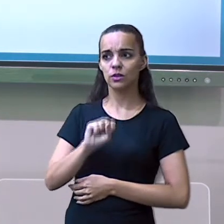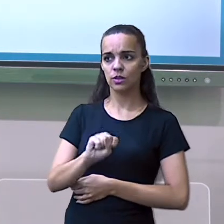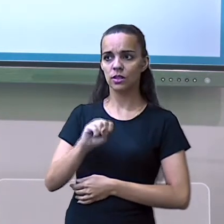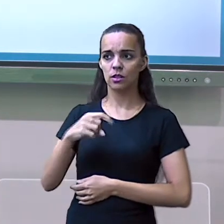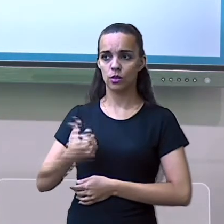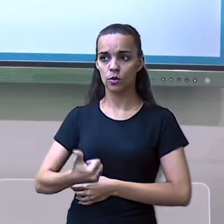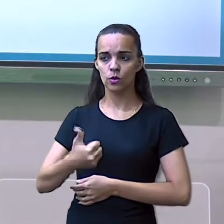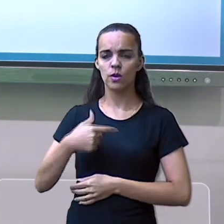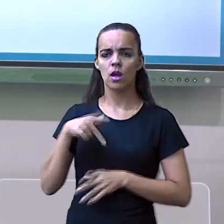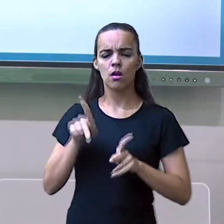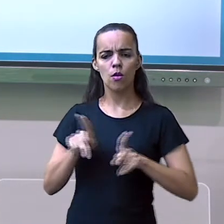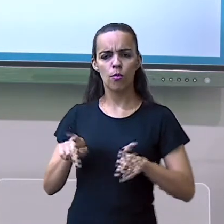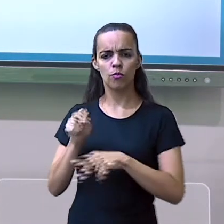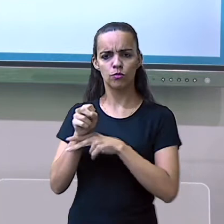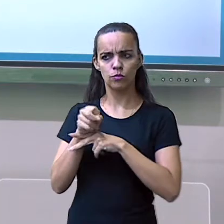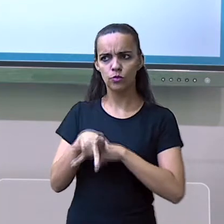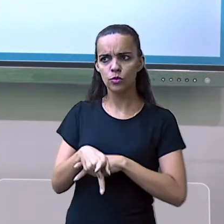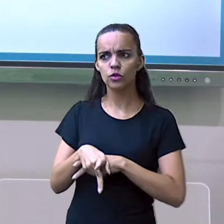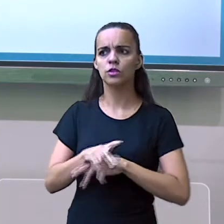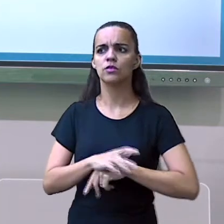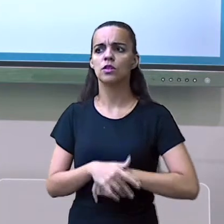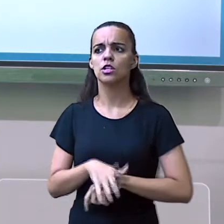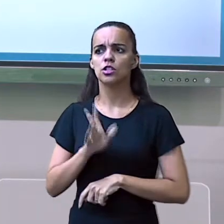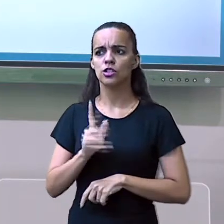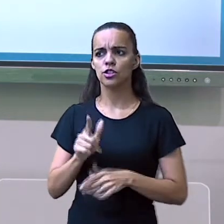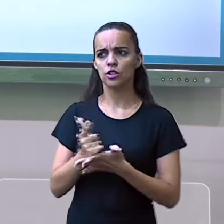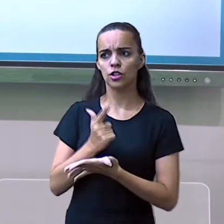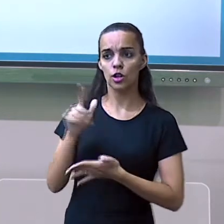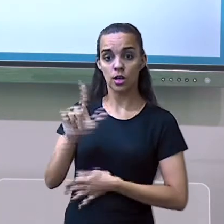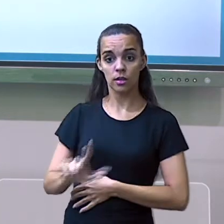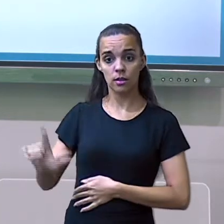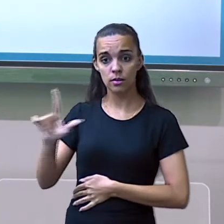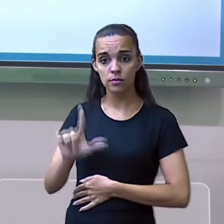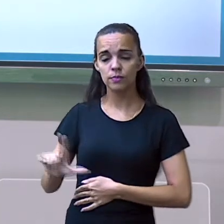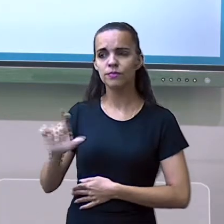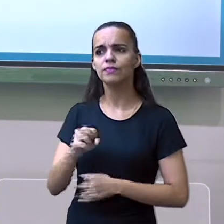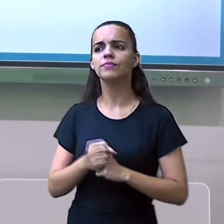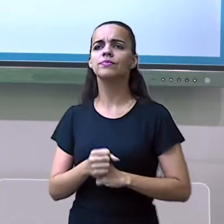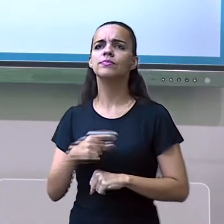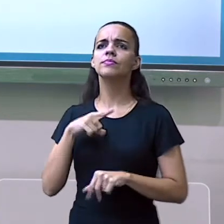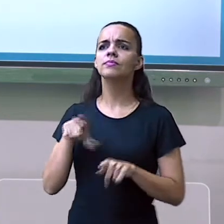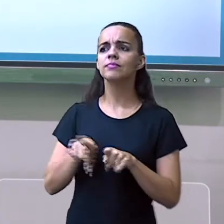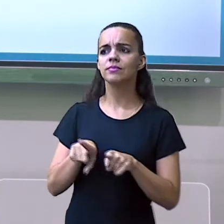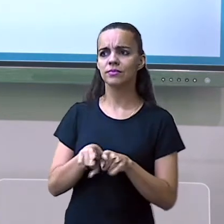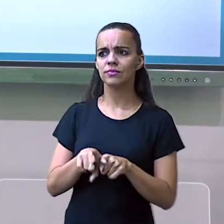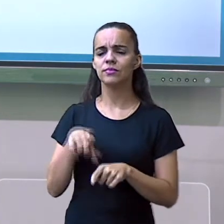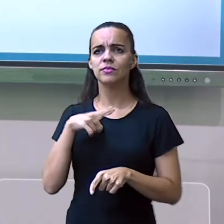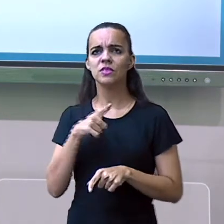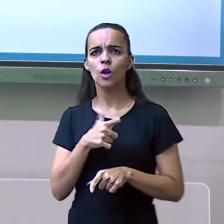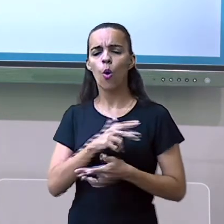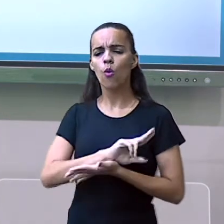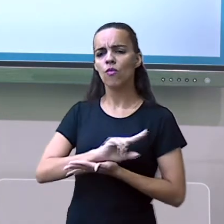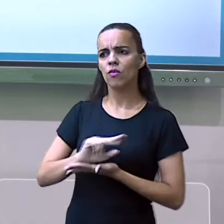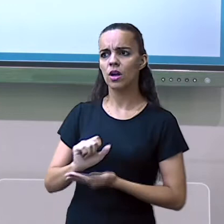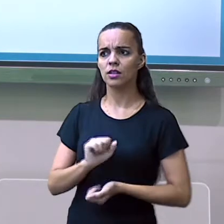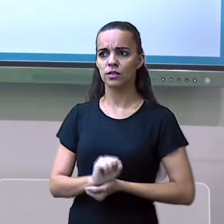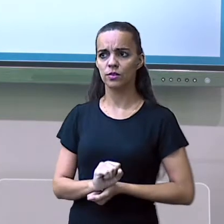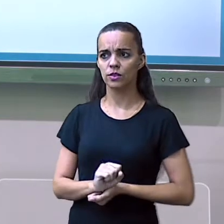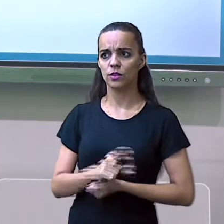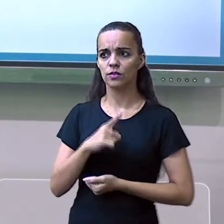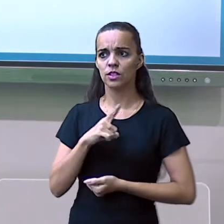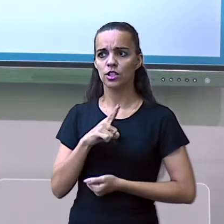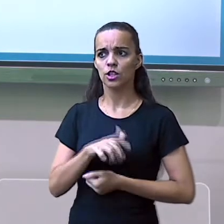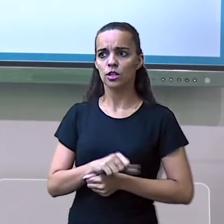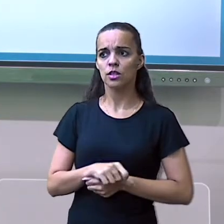era professor aposentado de literatura, escritor e contador de histórias. Cresceu gostando